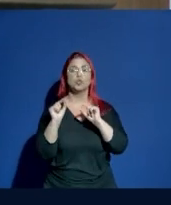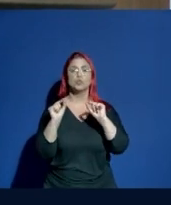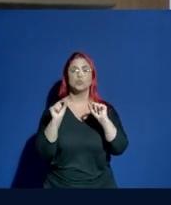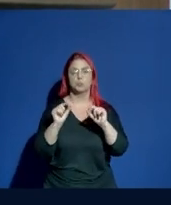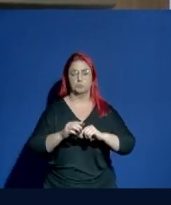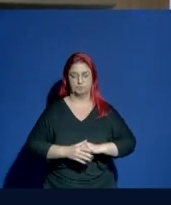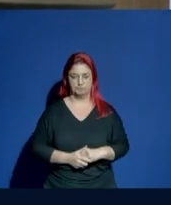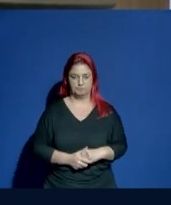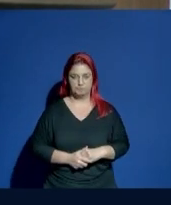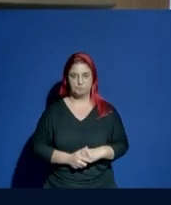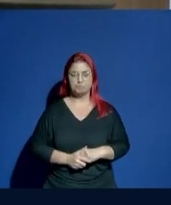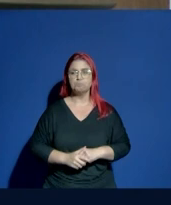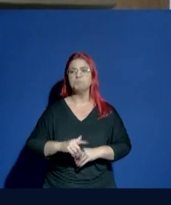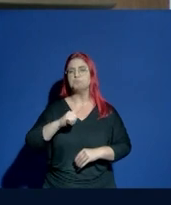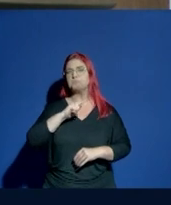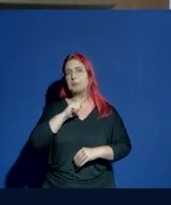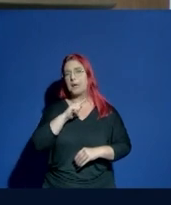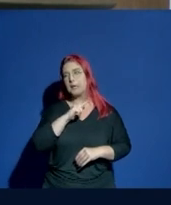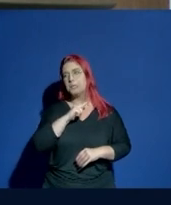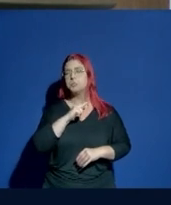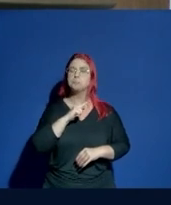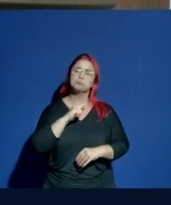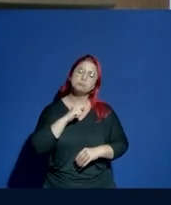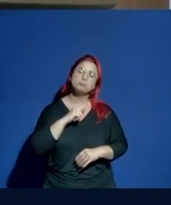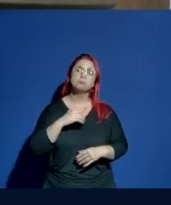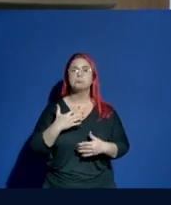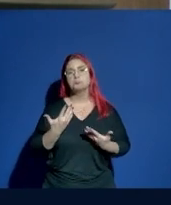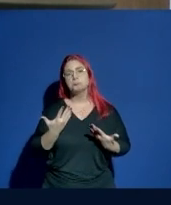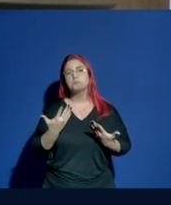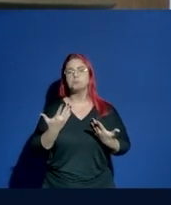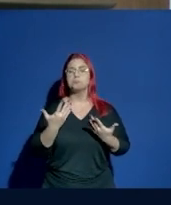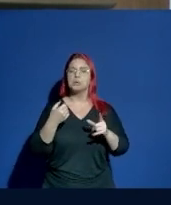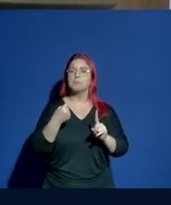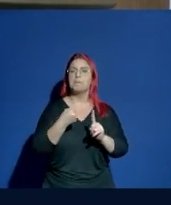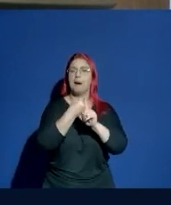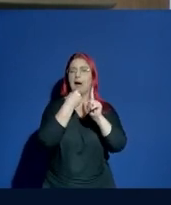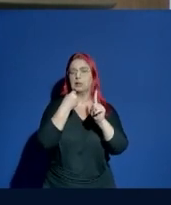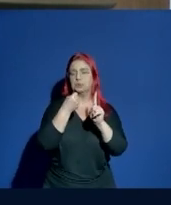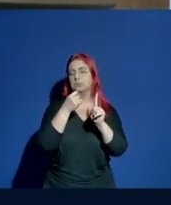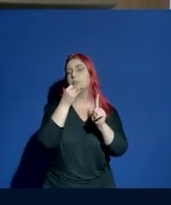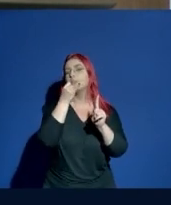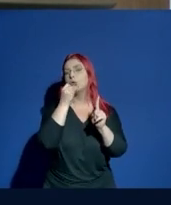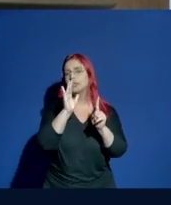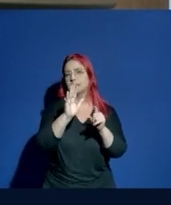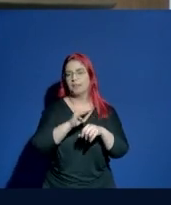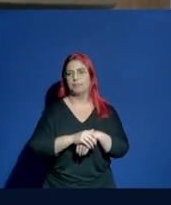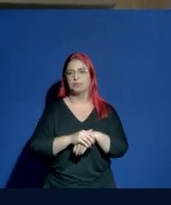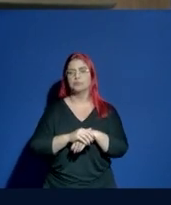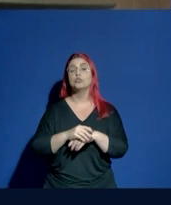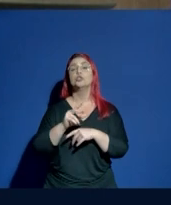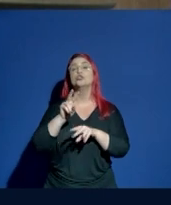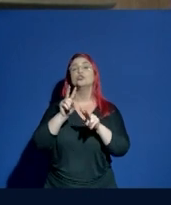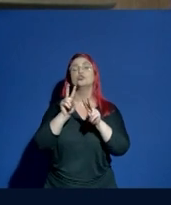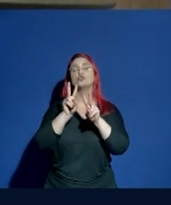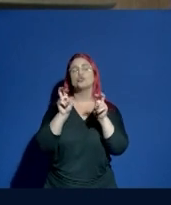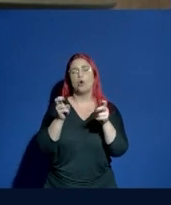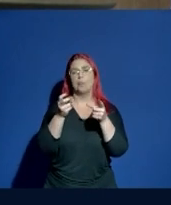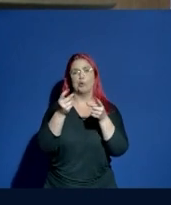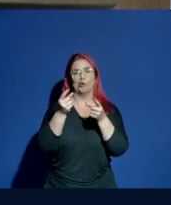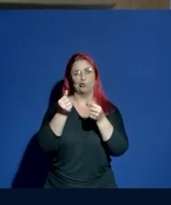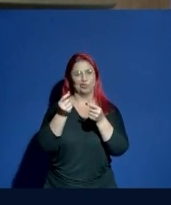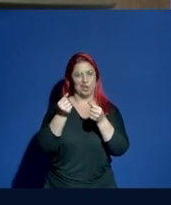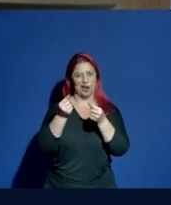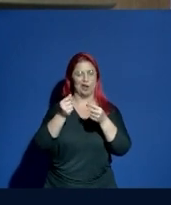aí variáveis que impactam, como, por exemplo, a questão do câmbio, a questão